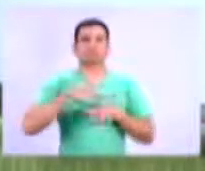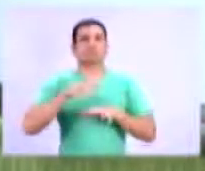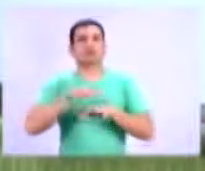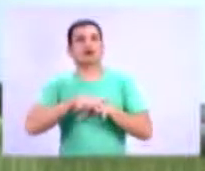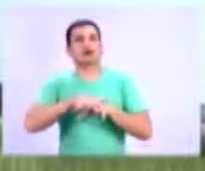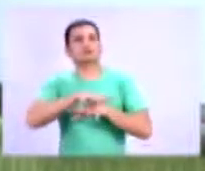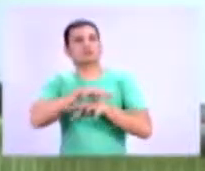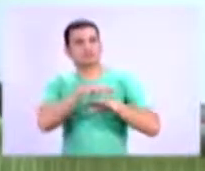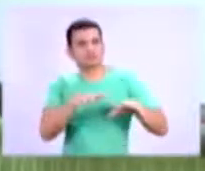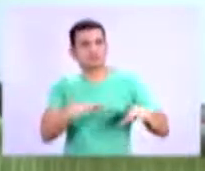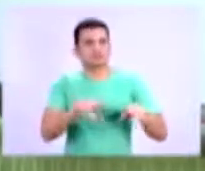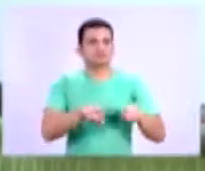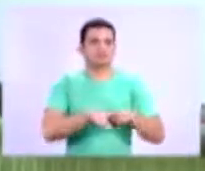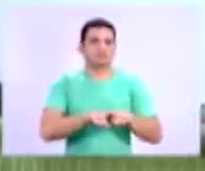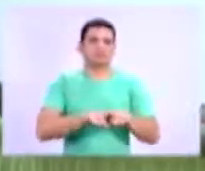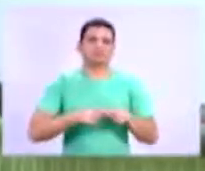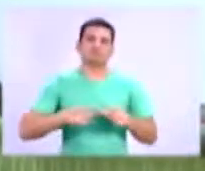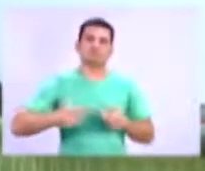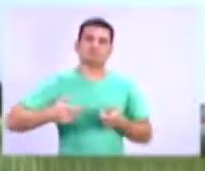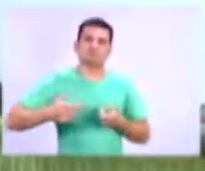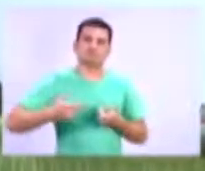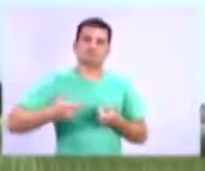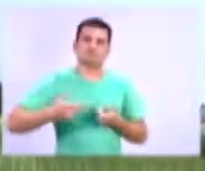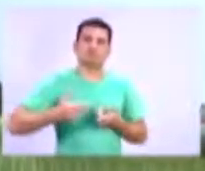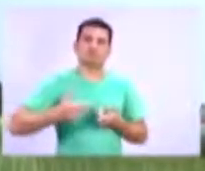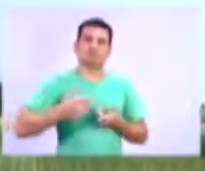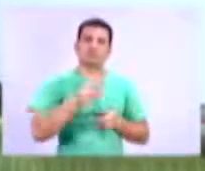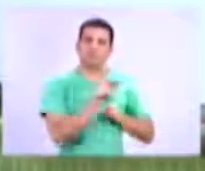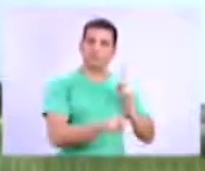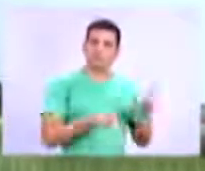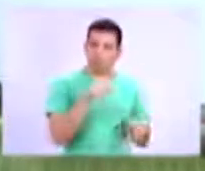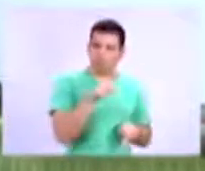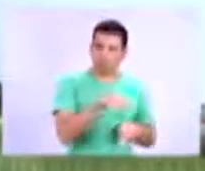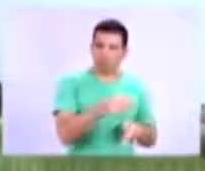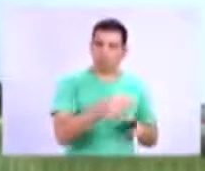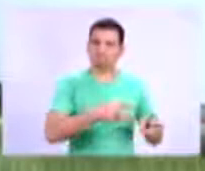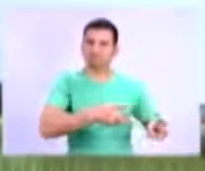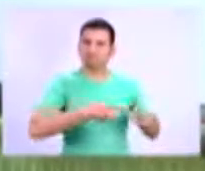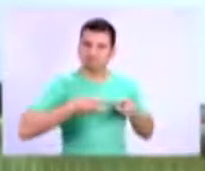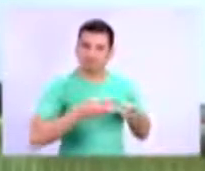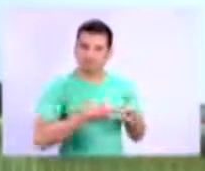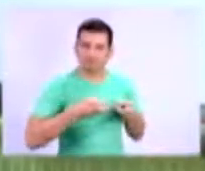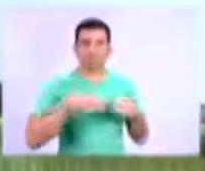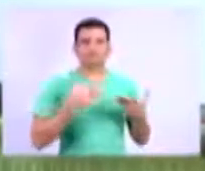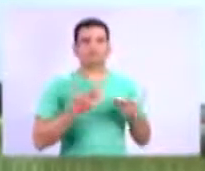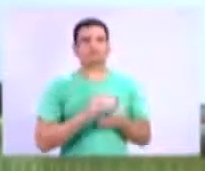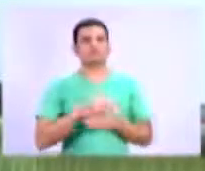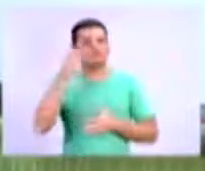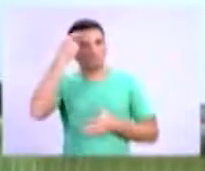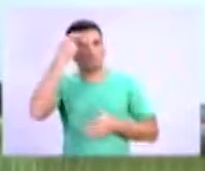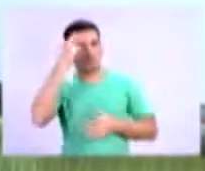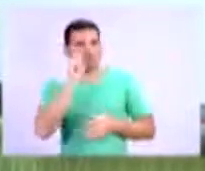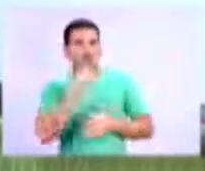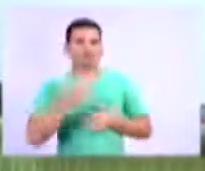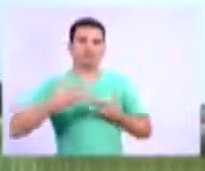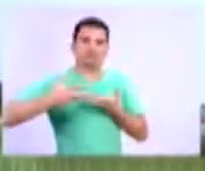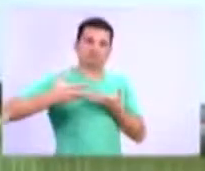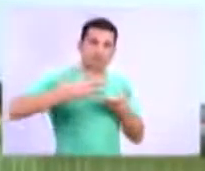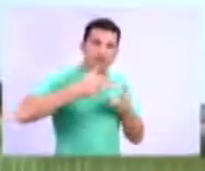de exploração do povo. Então, consciente dessa nossa condição de explorar, de dominados,